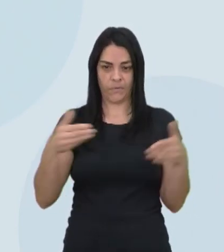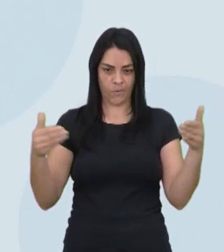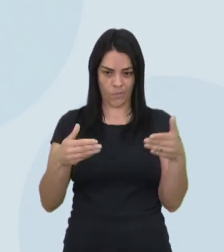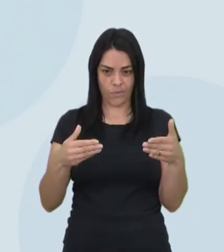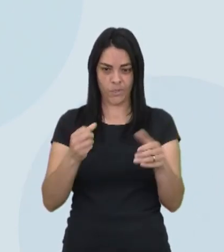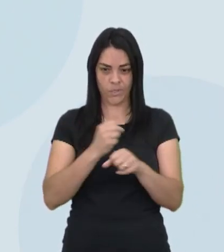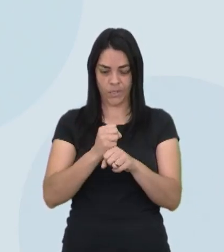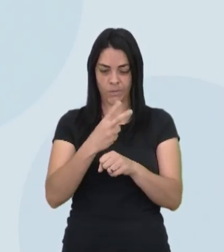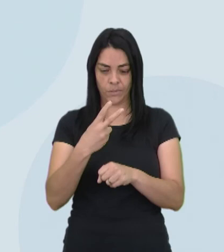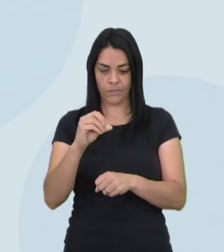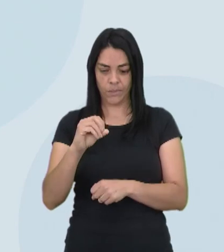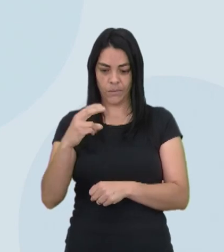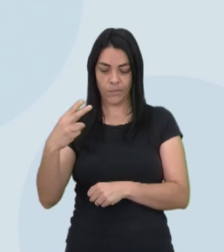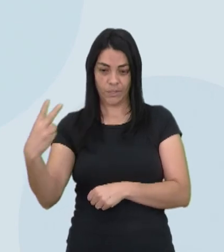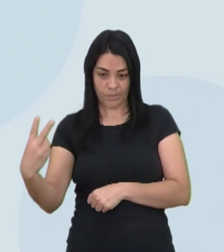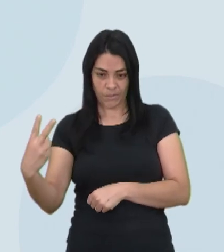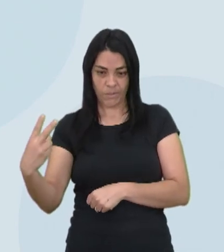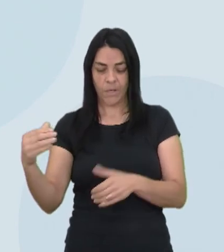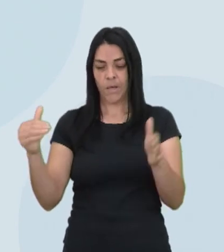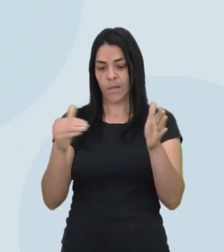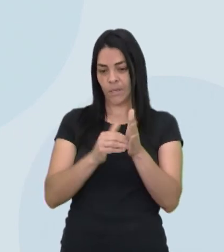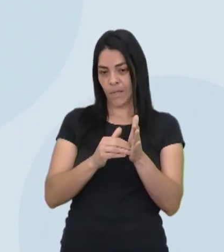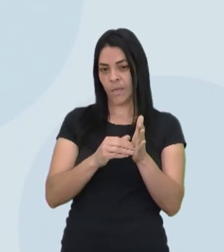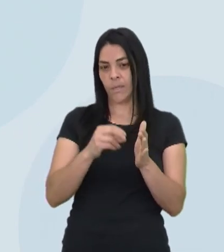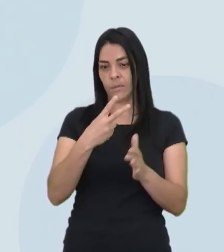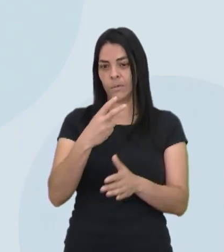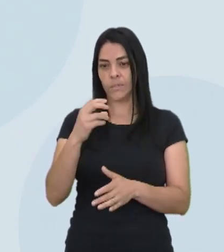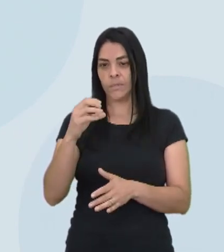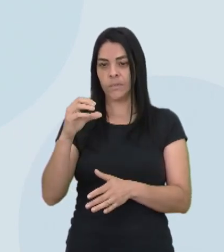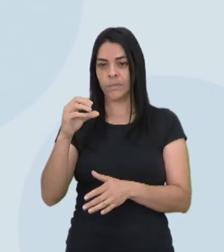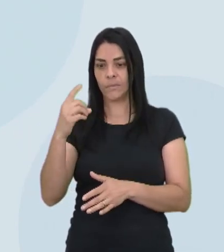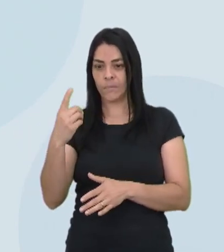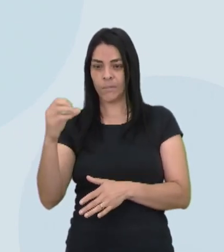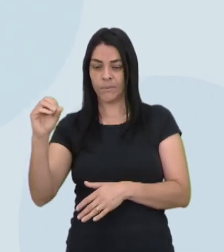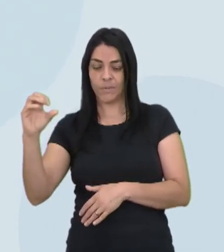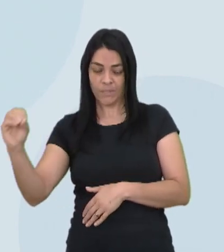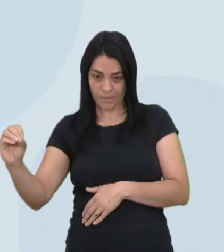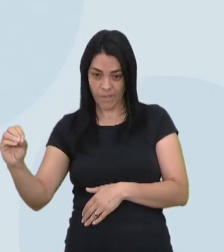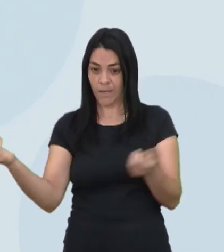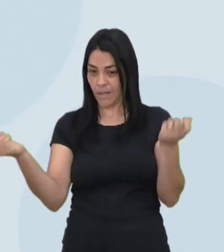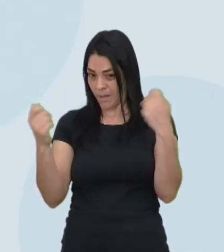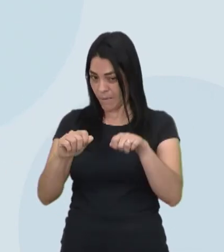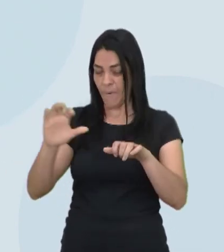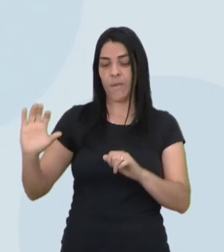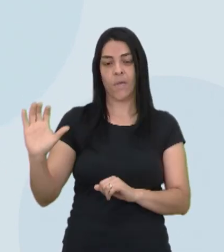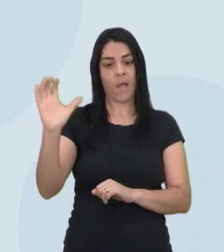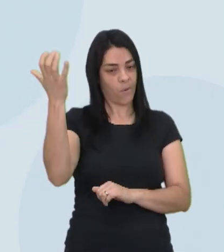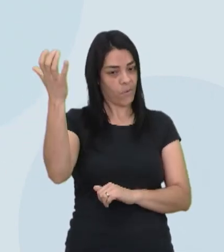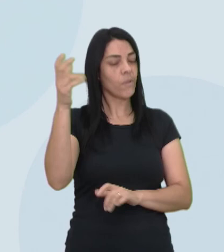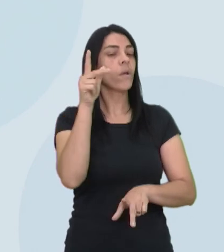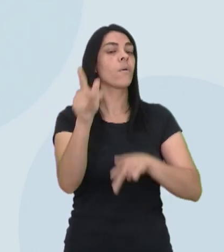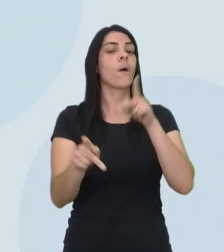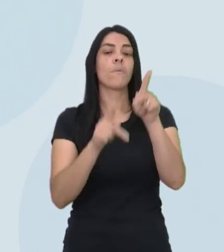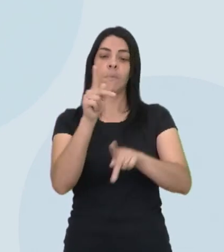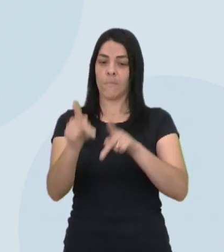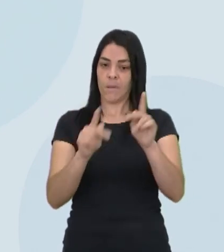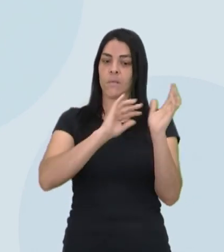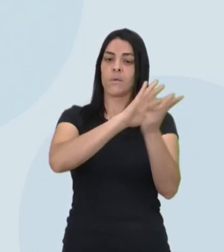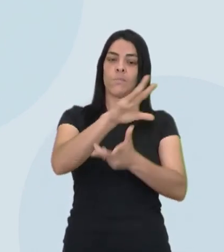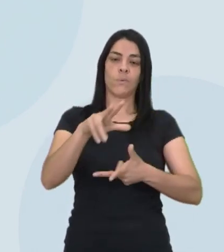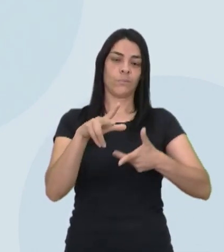2022, projetando até 2100, o que possivelmente vai estar acontecendo aí com a população mundial.